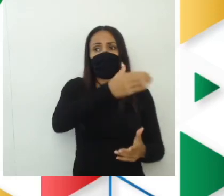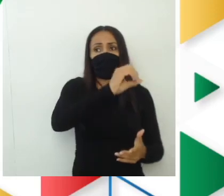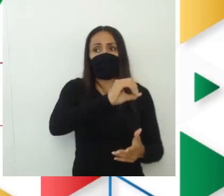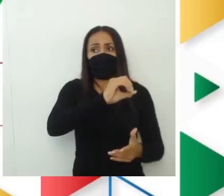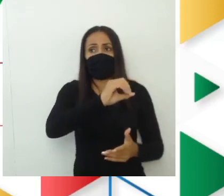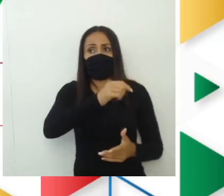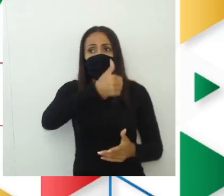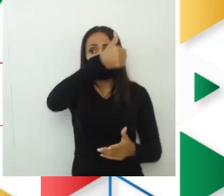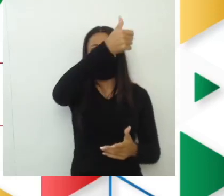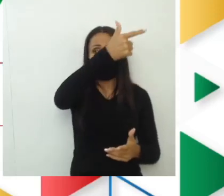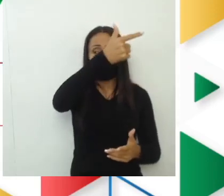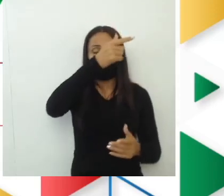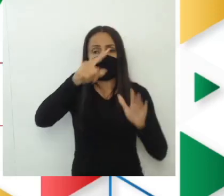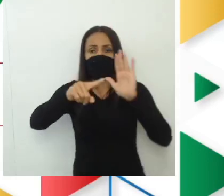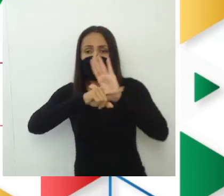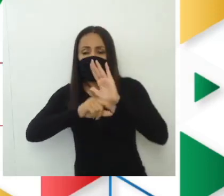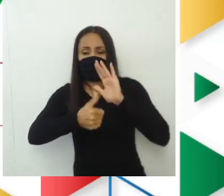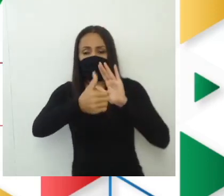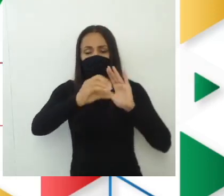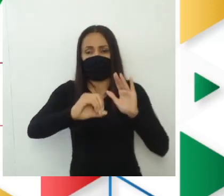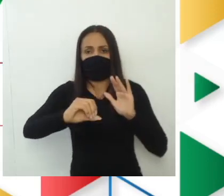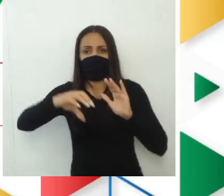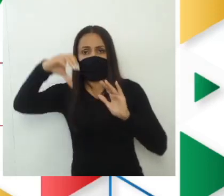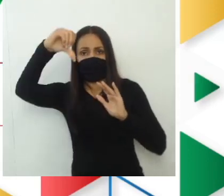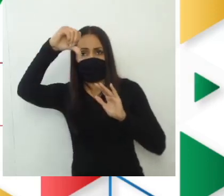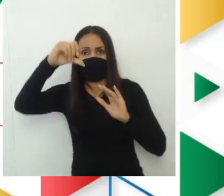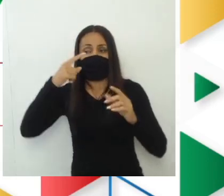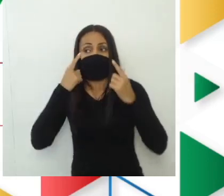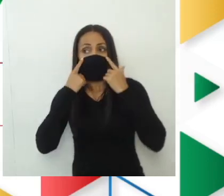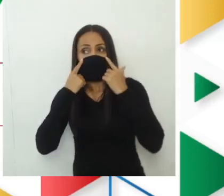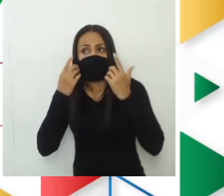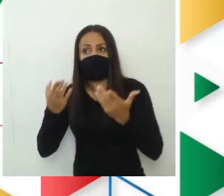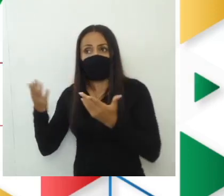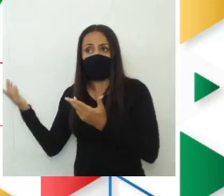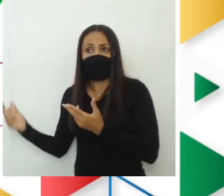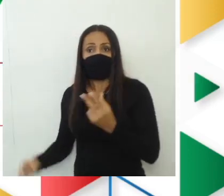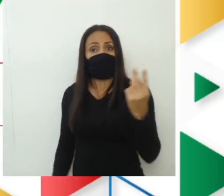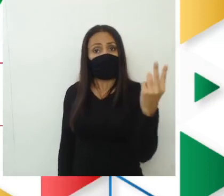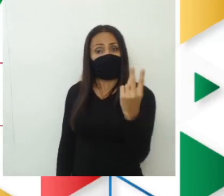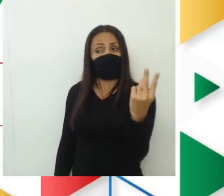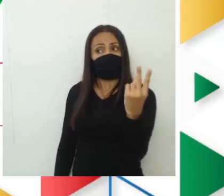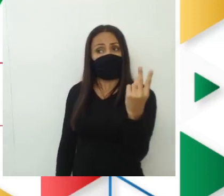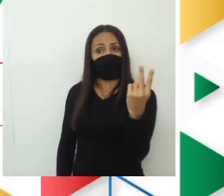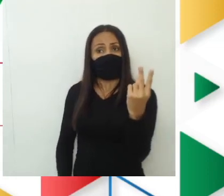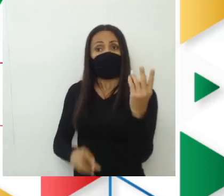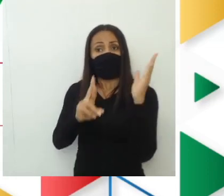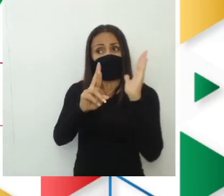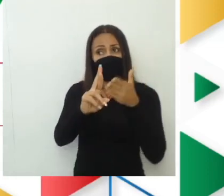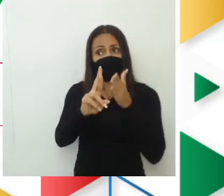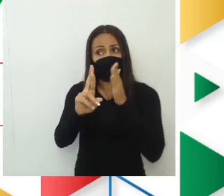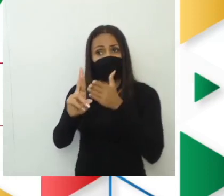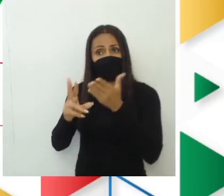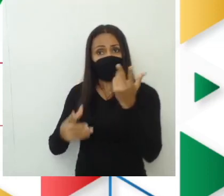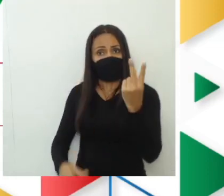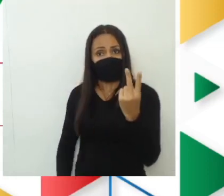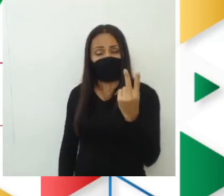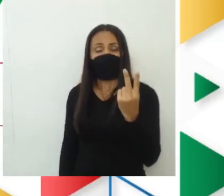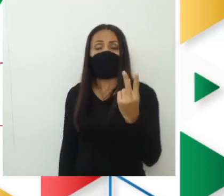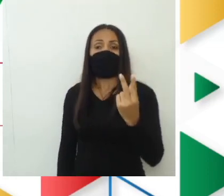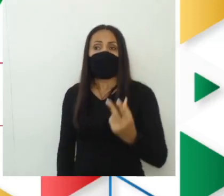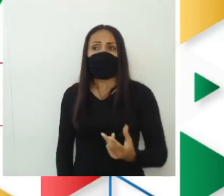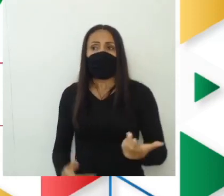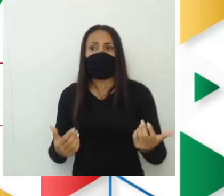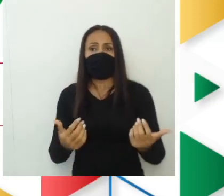10 elevado a 9, tranquilo? Então se liga aí que a gente tem duas formas de representar e, é claro, a resposta final é